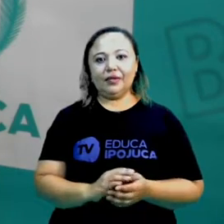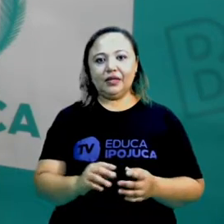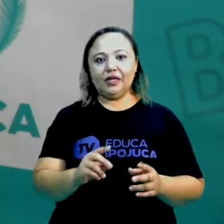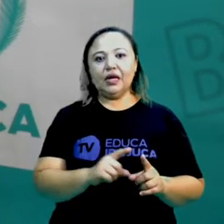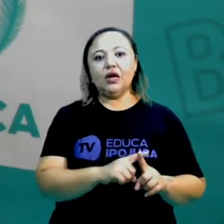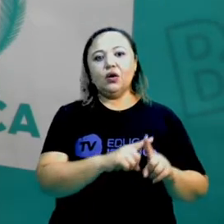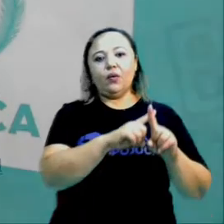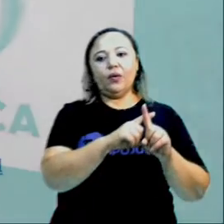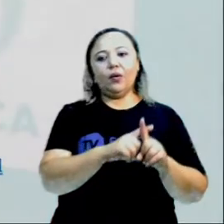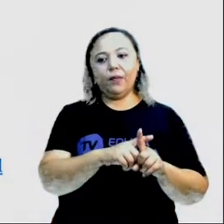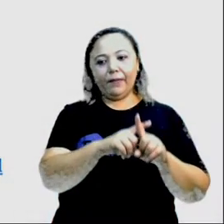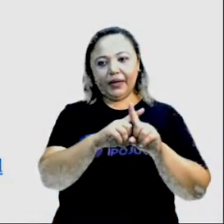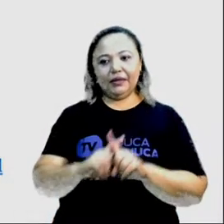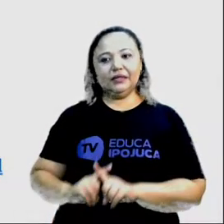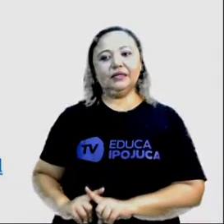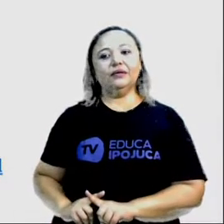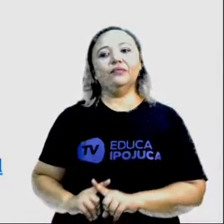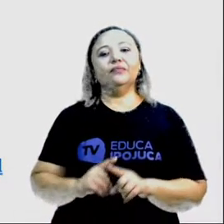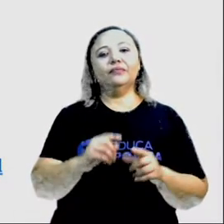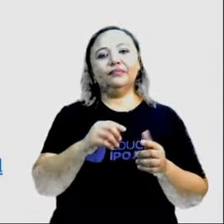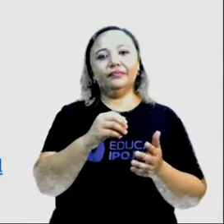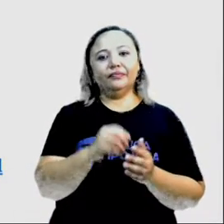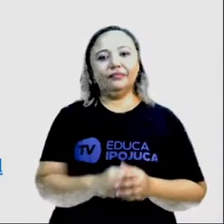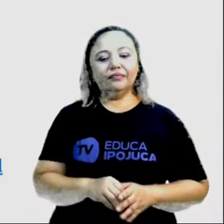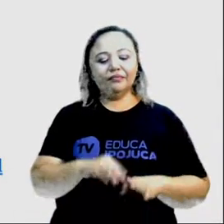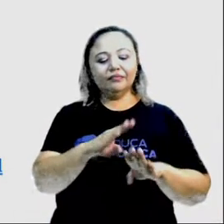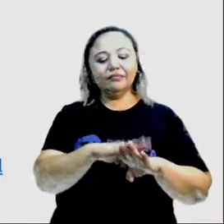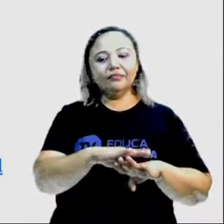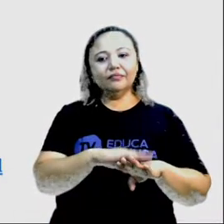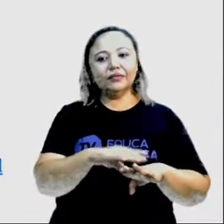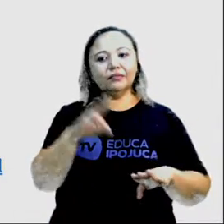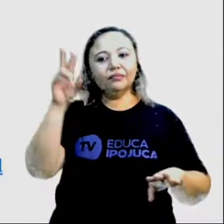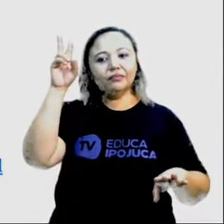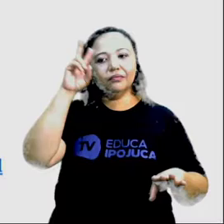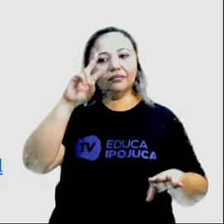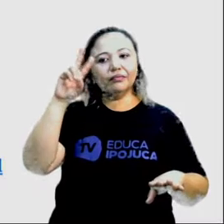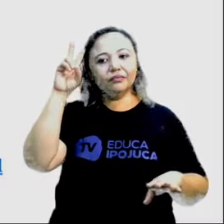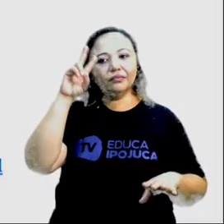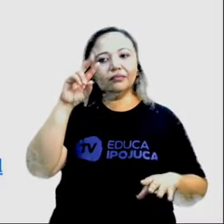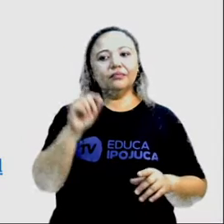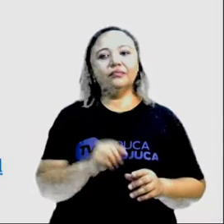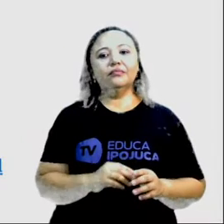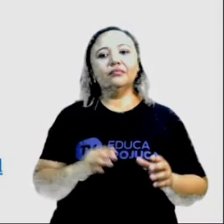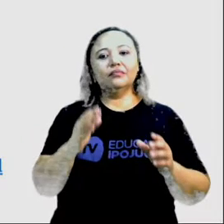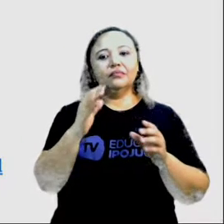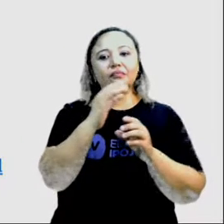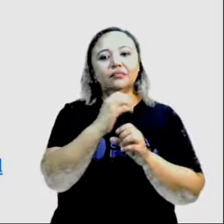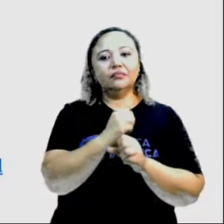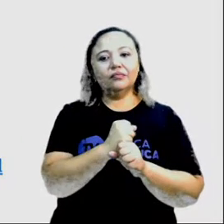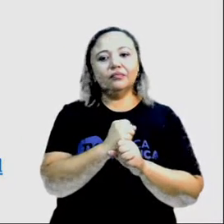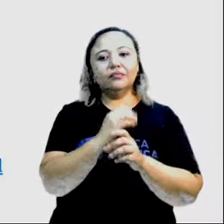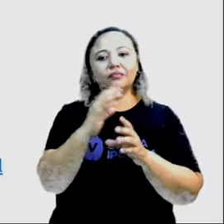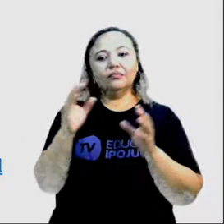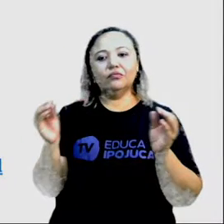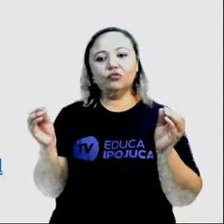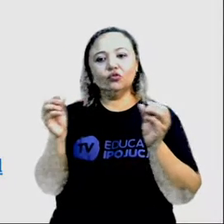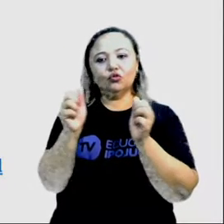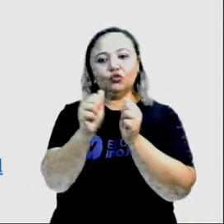operação, a adição é uma operação matemática que nos lembra, tá? Somar,